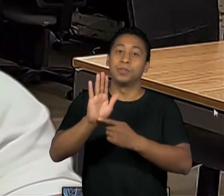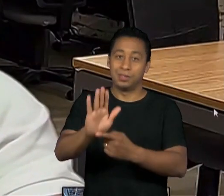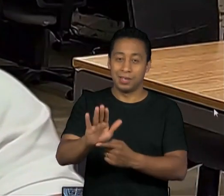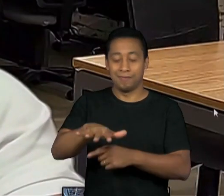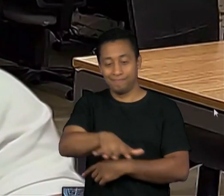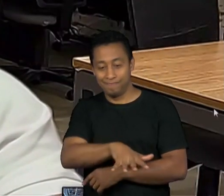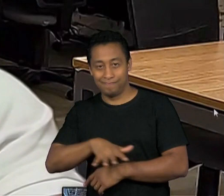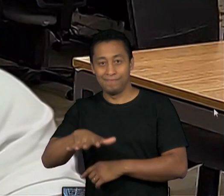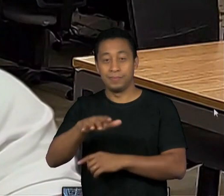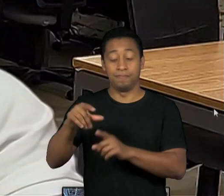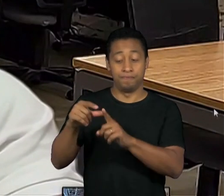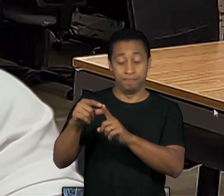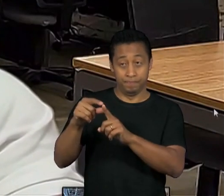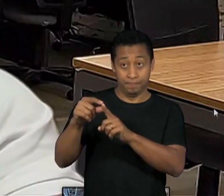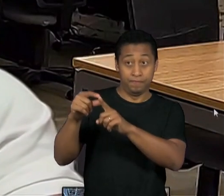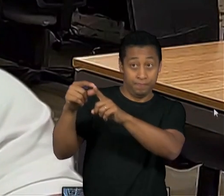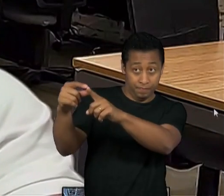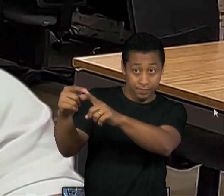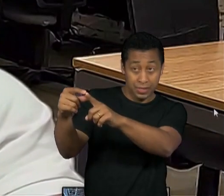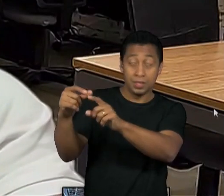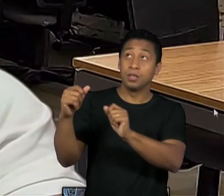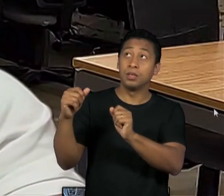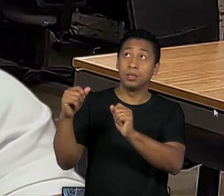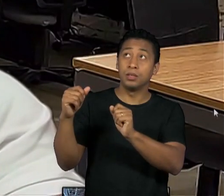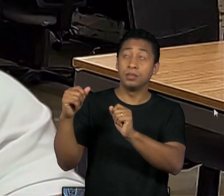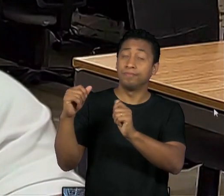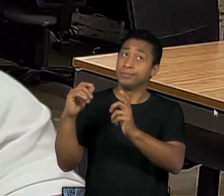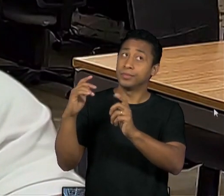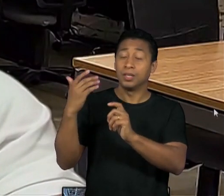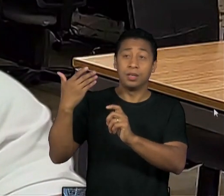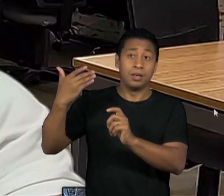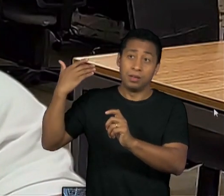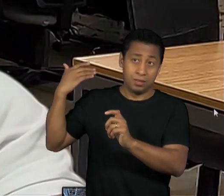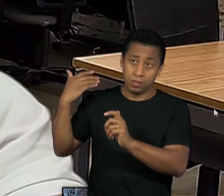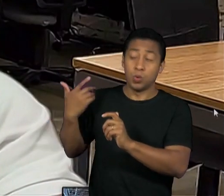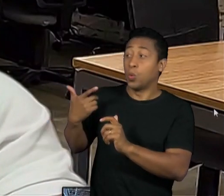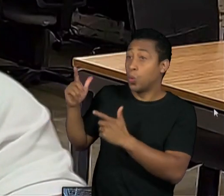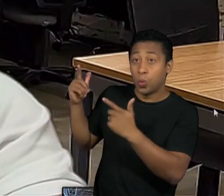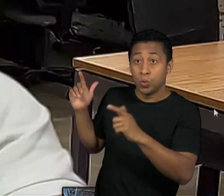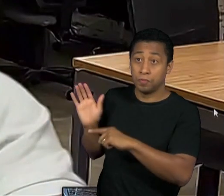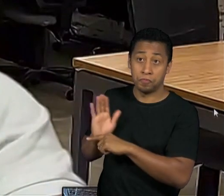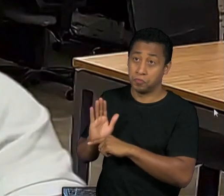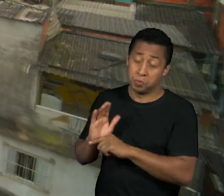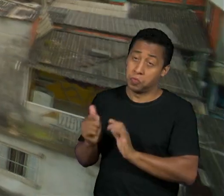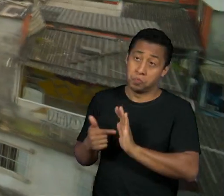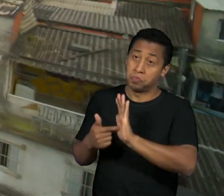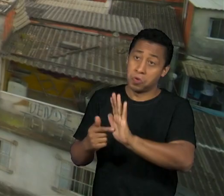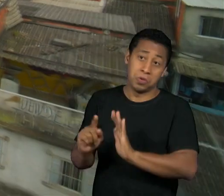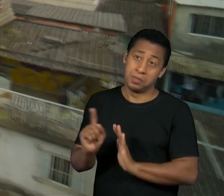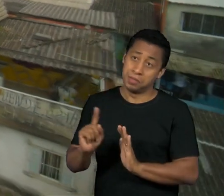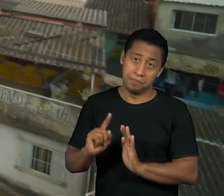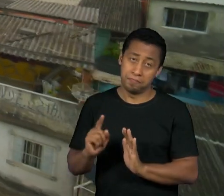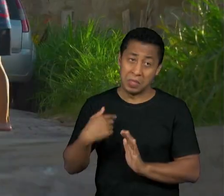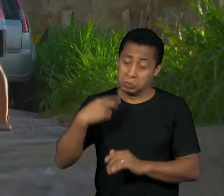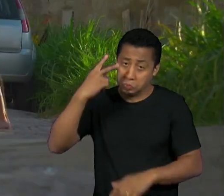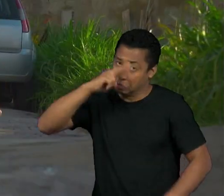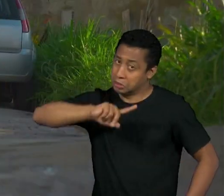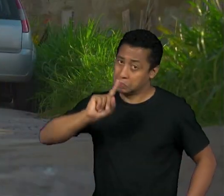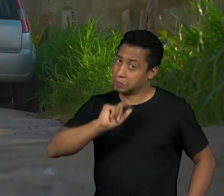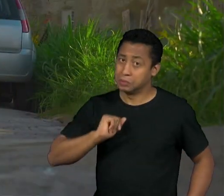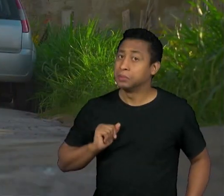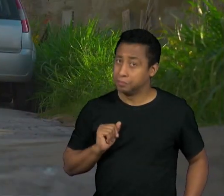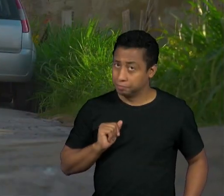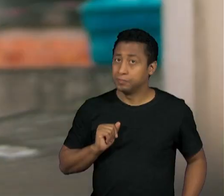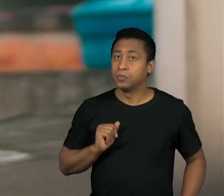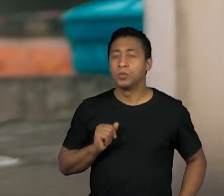periferia que eu não lembro de ter sido mostrado em outras obras audiovisuais, assim. Eu não tenho lembranças